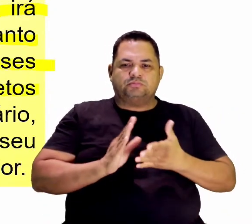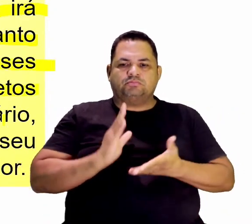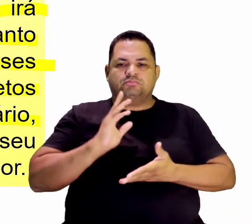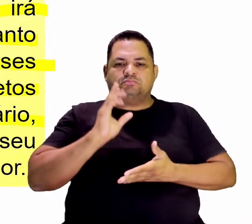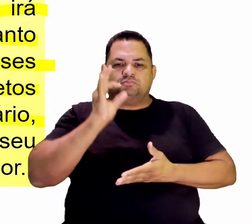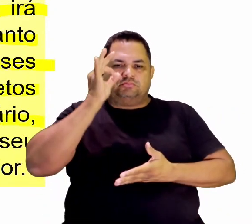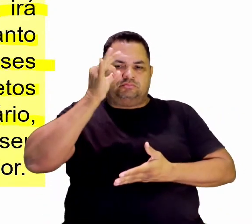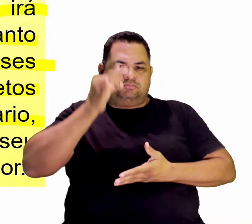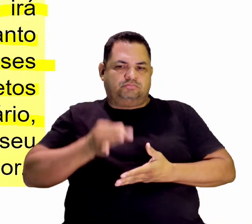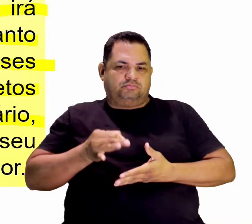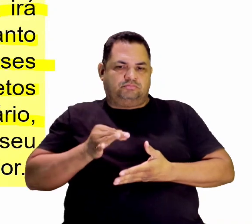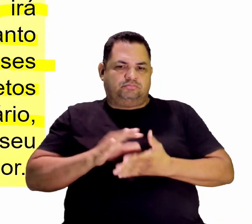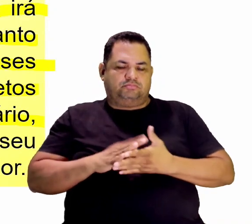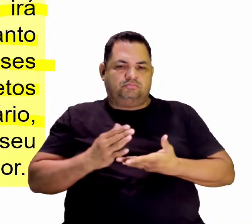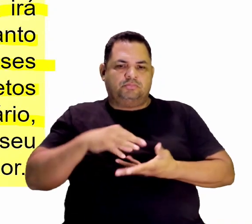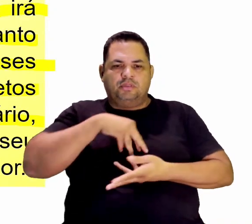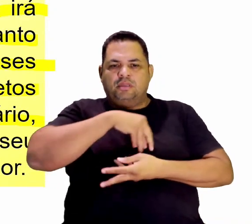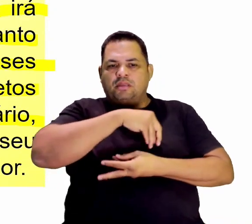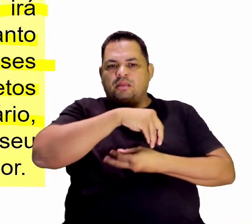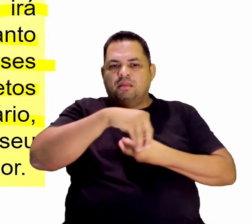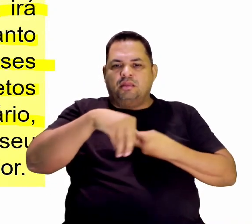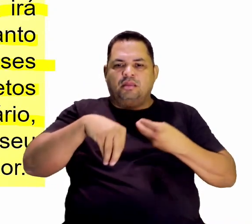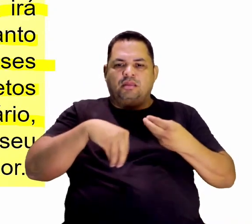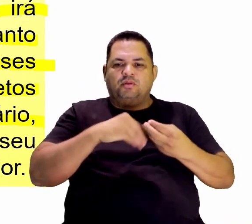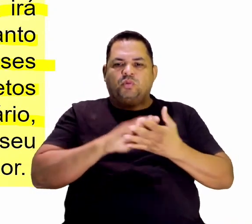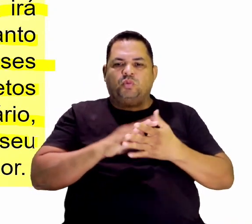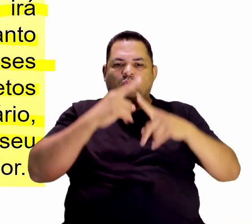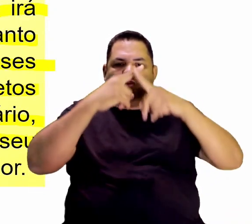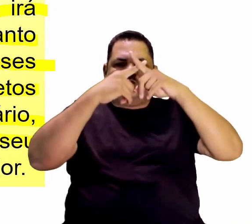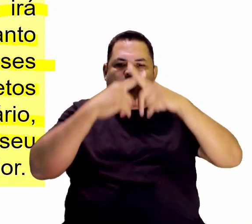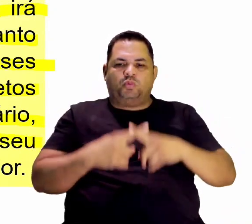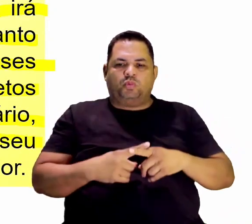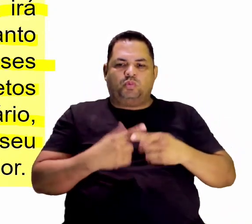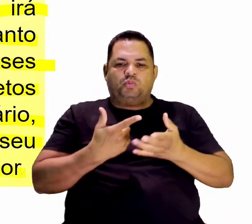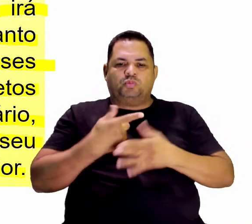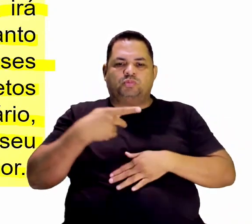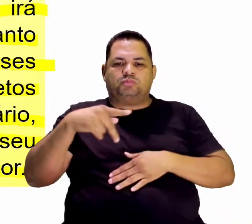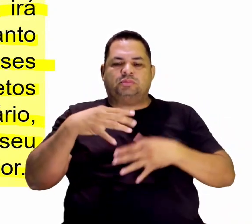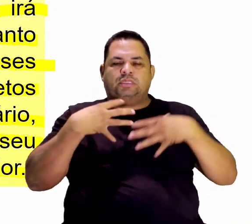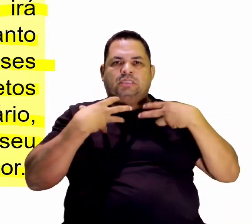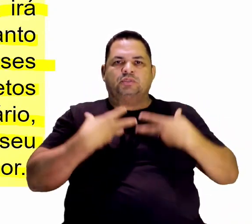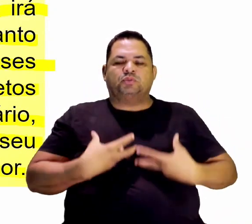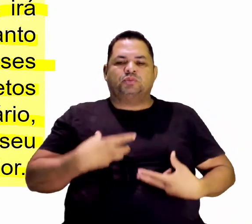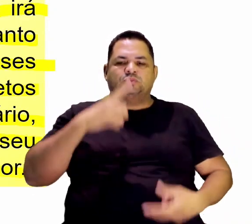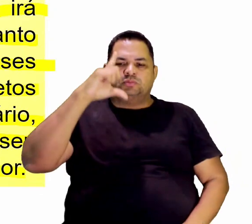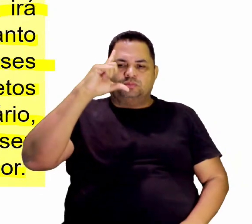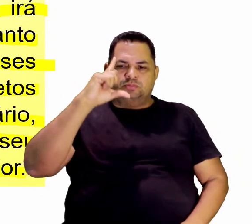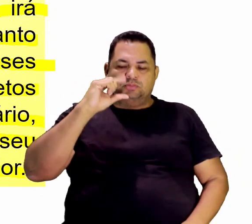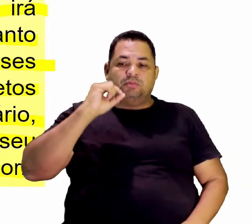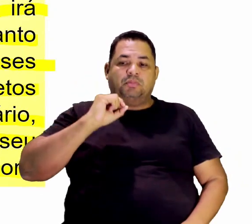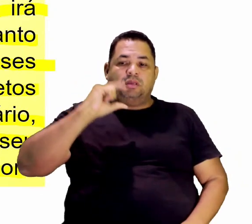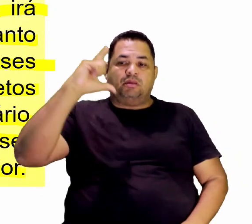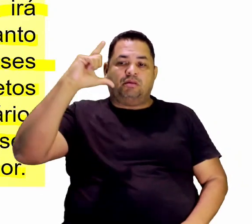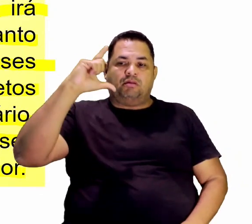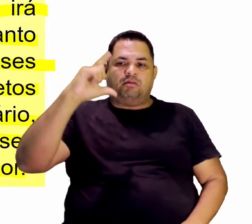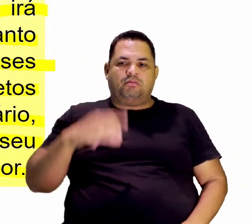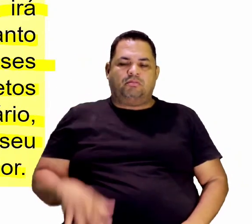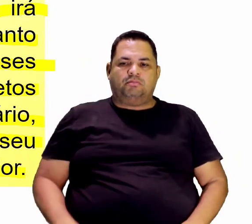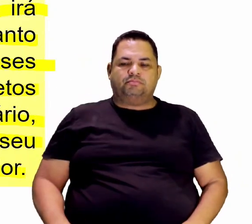de bons passes dentro de uma equipe irá poupar seus atletas quanto aos desgastes físicos.